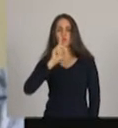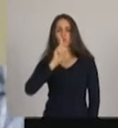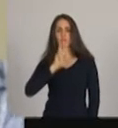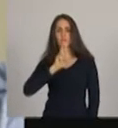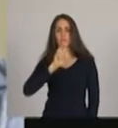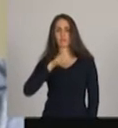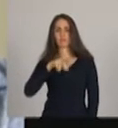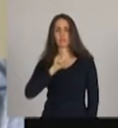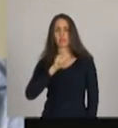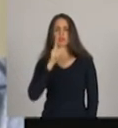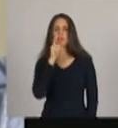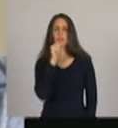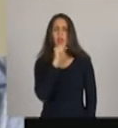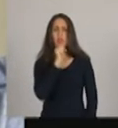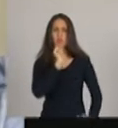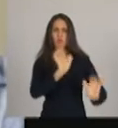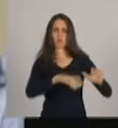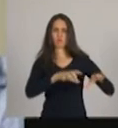E já